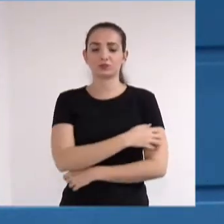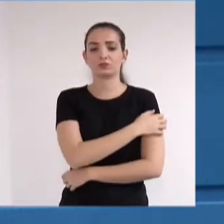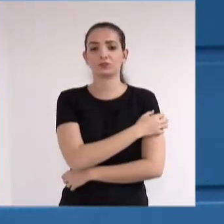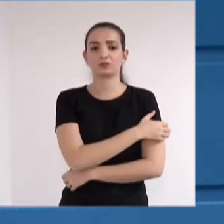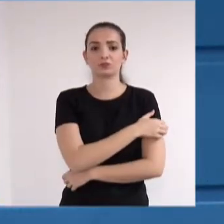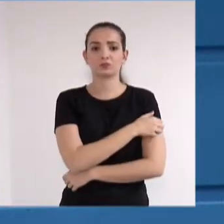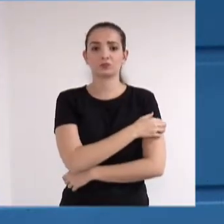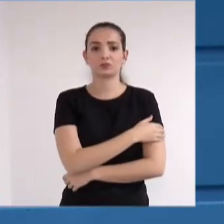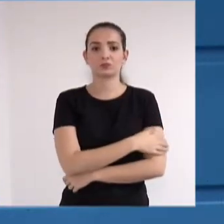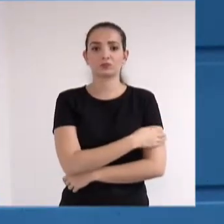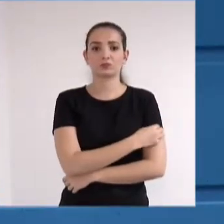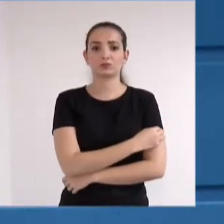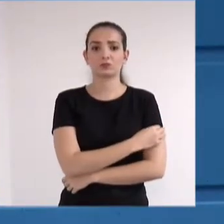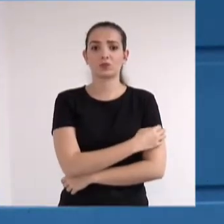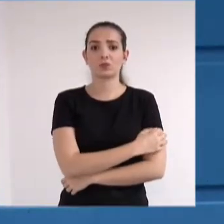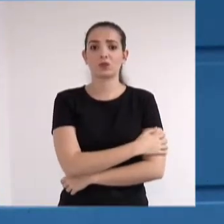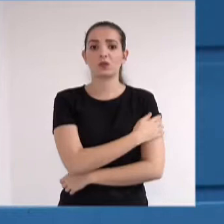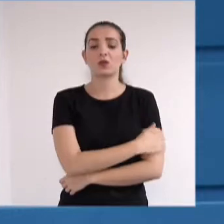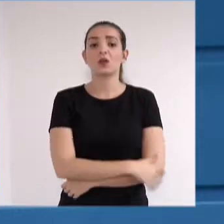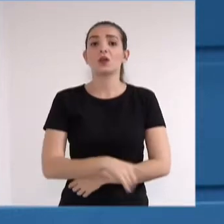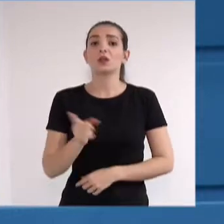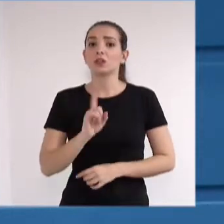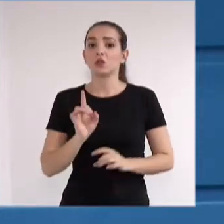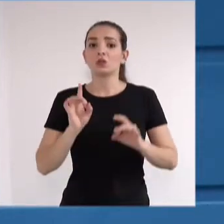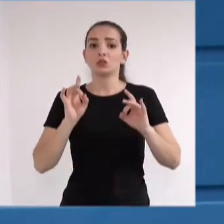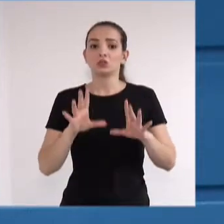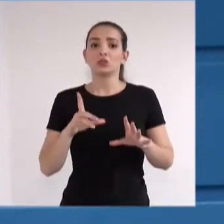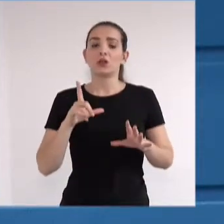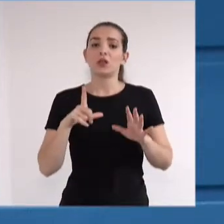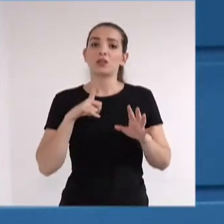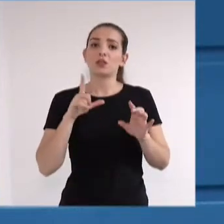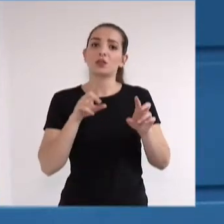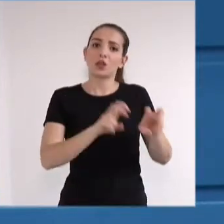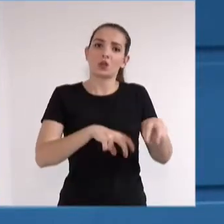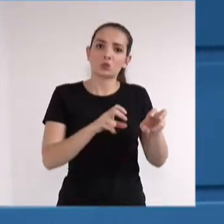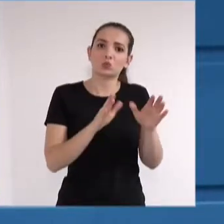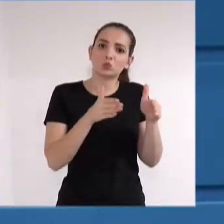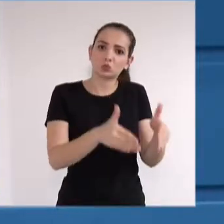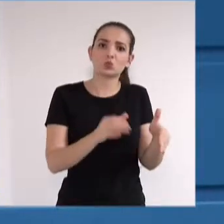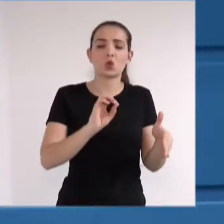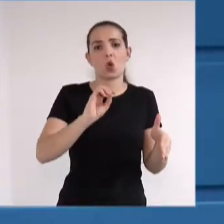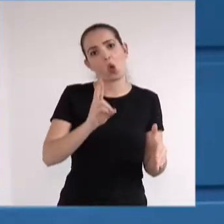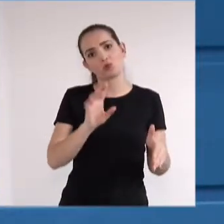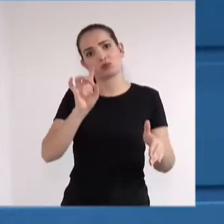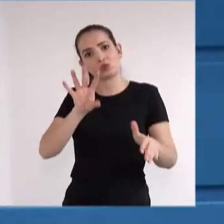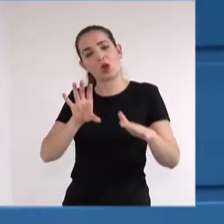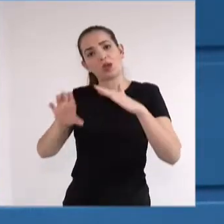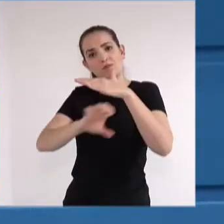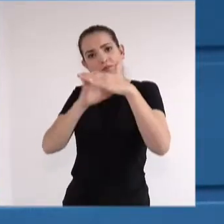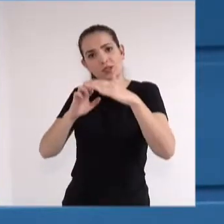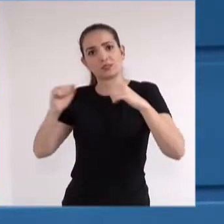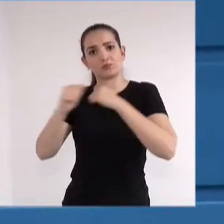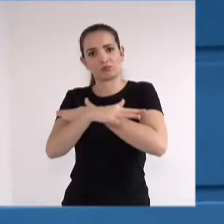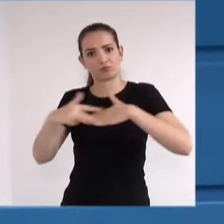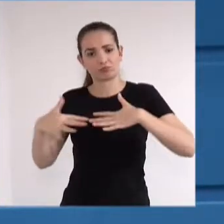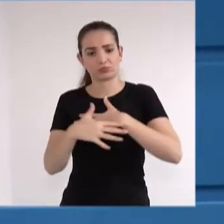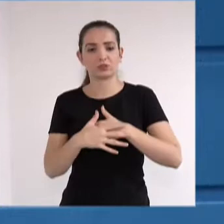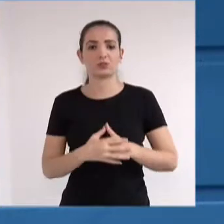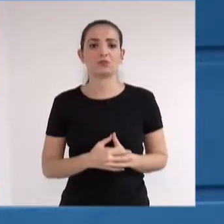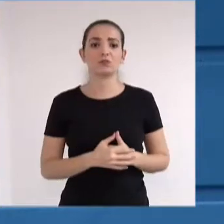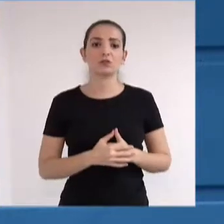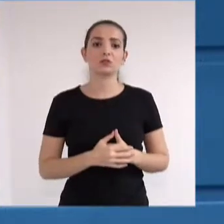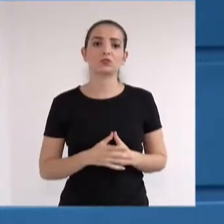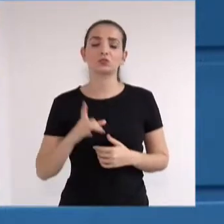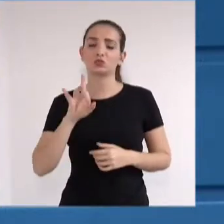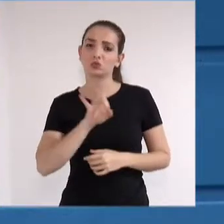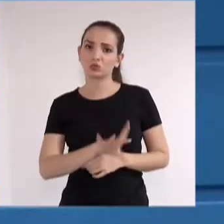só exatamente para atender a agricultura de precisão, para atender as empresas de transporte, enfim, para